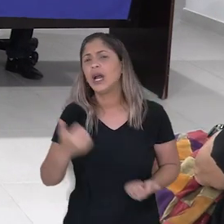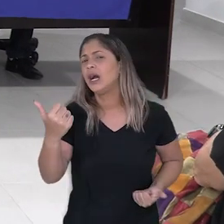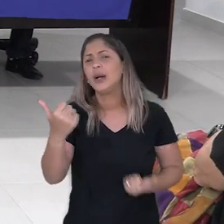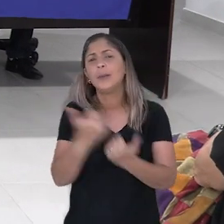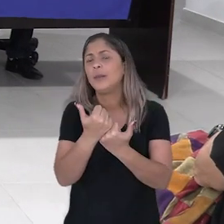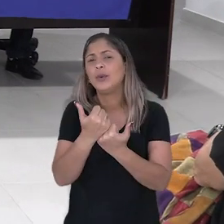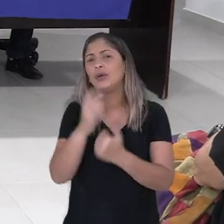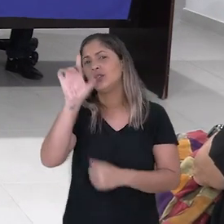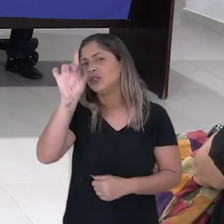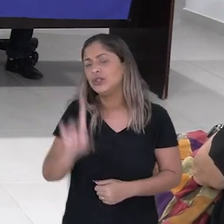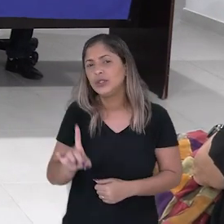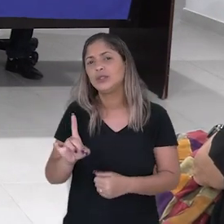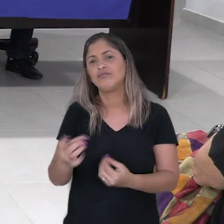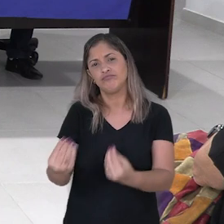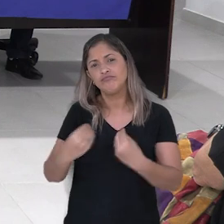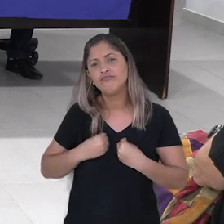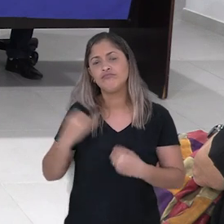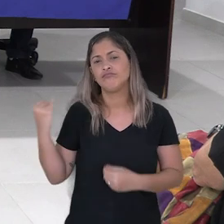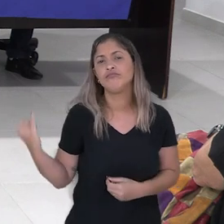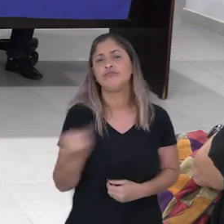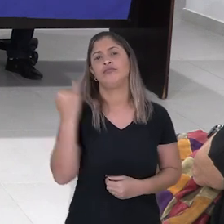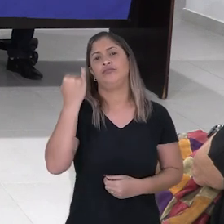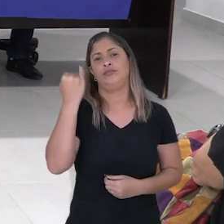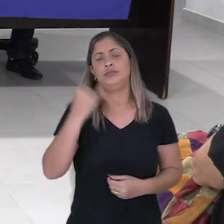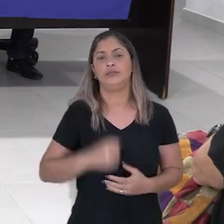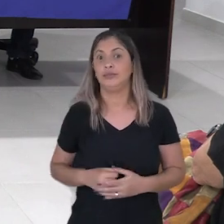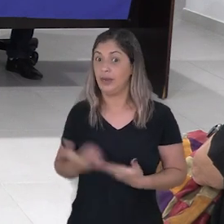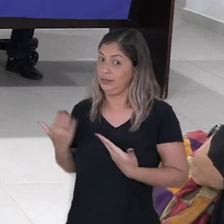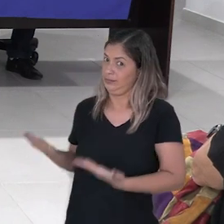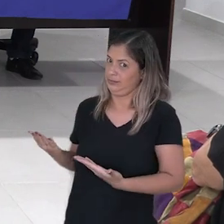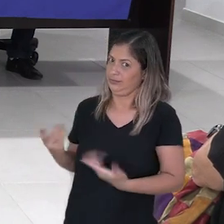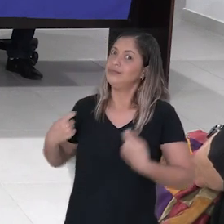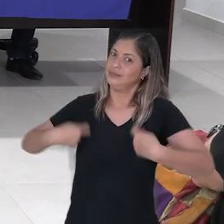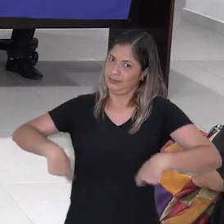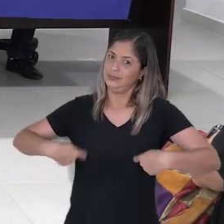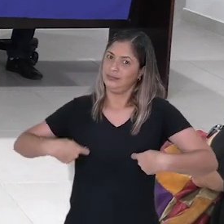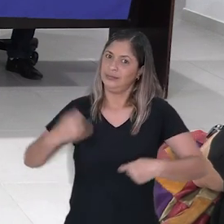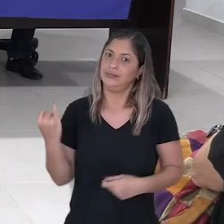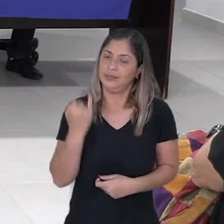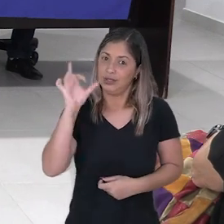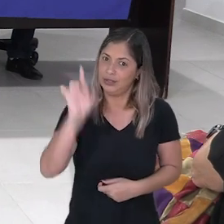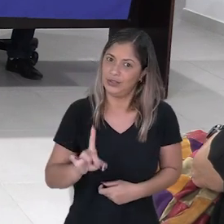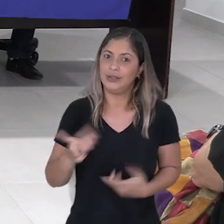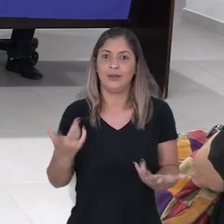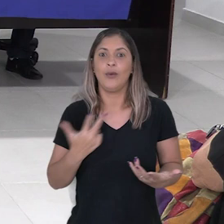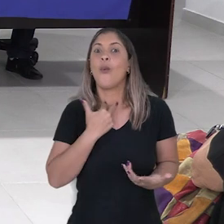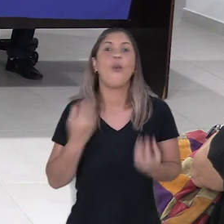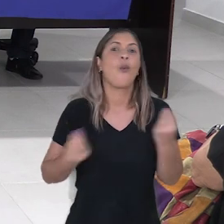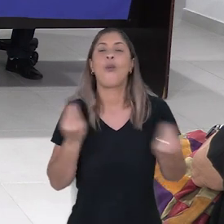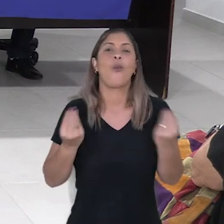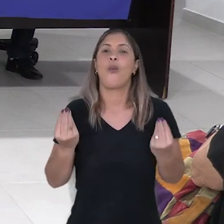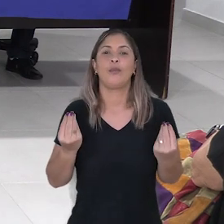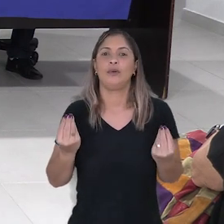apoio que a direção tem dado para a gente, a importância. Eu tenho certeza que sem eles, sem a direção, a gente não teria